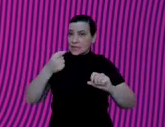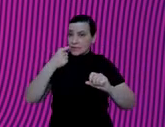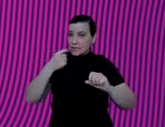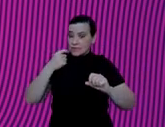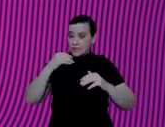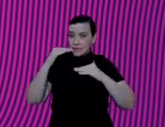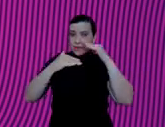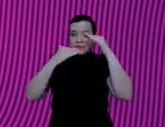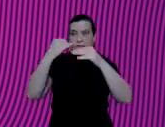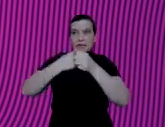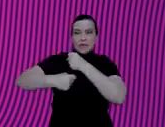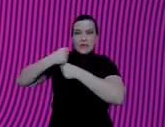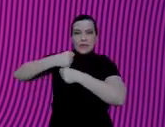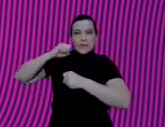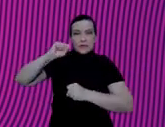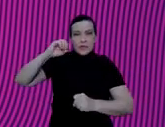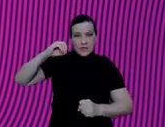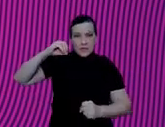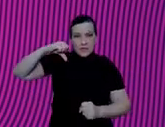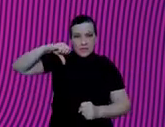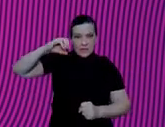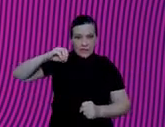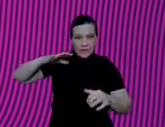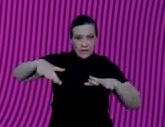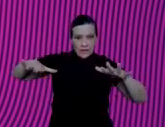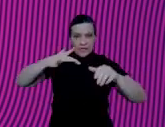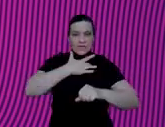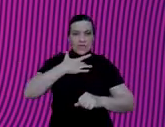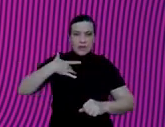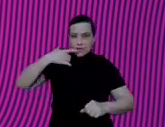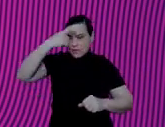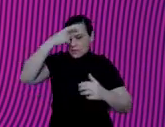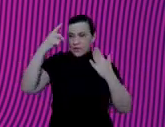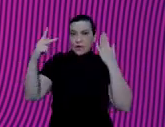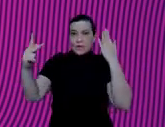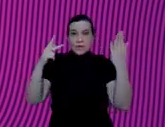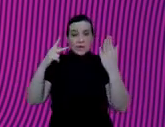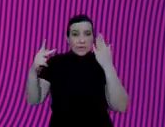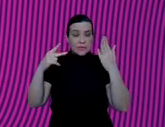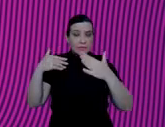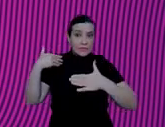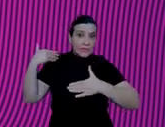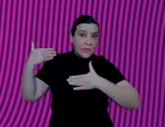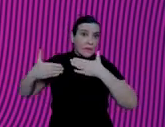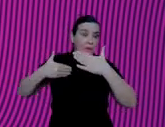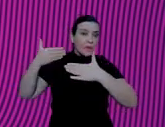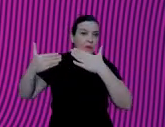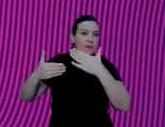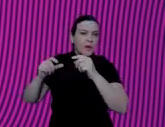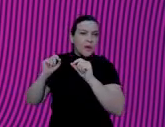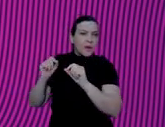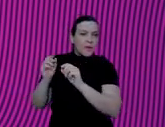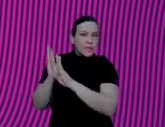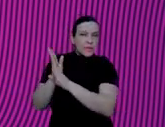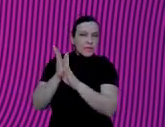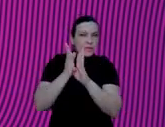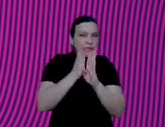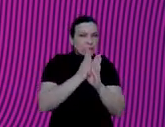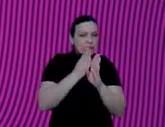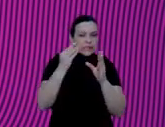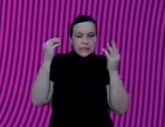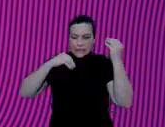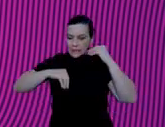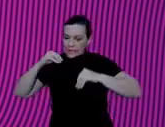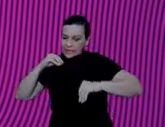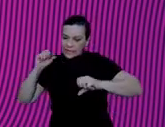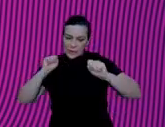no campo da saúde mental, da psiquiatria, uma extensão, né, das fronteiras diagnósticas de depressão e ansiedade, né, com novos medicamentos,